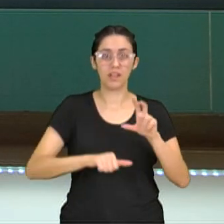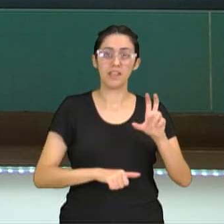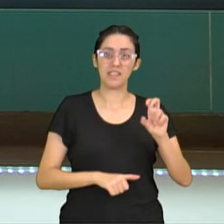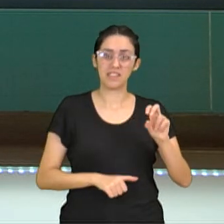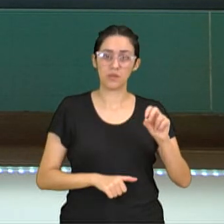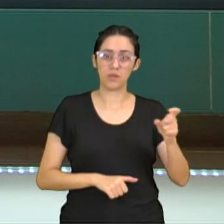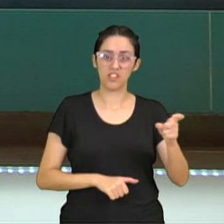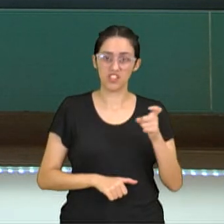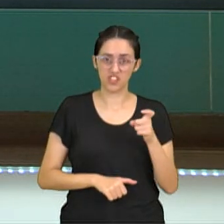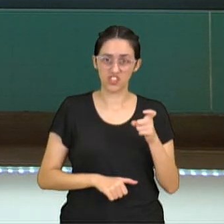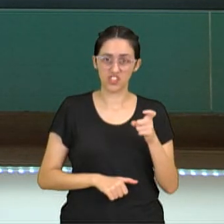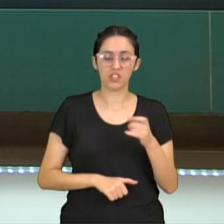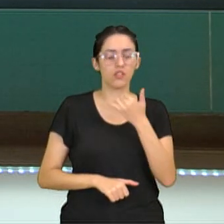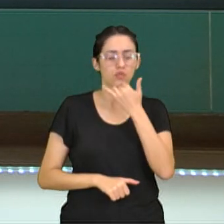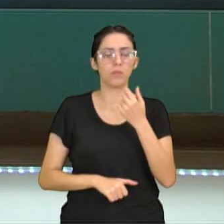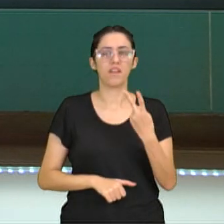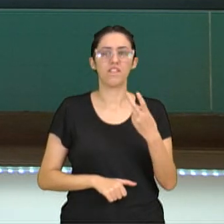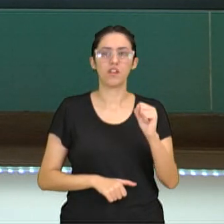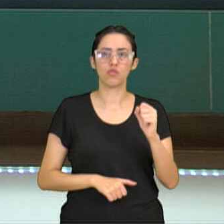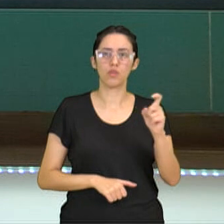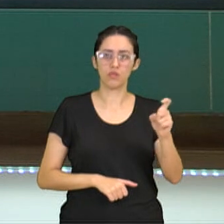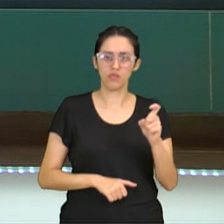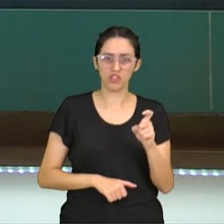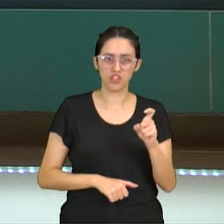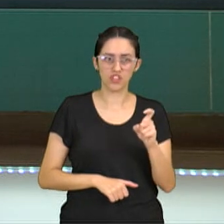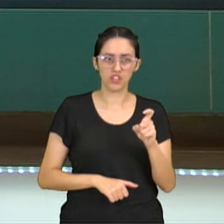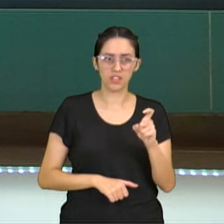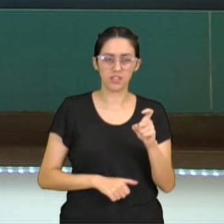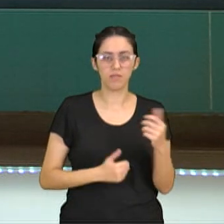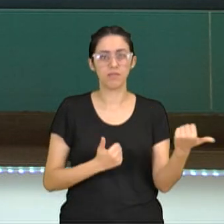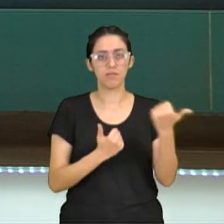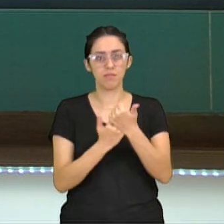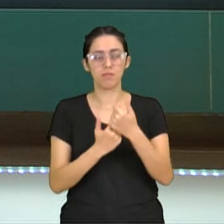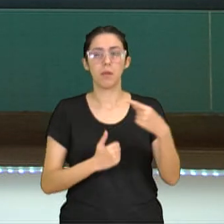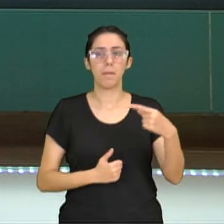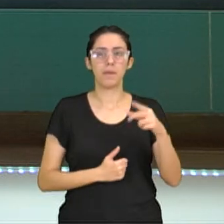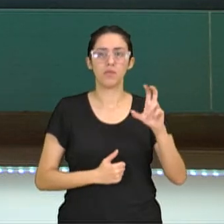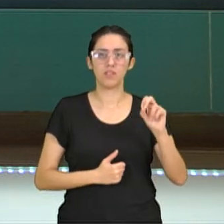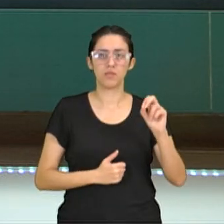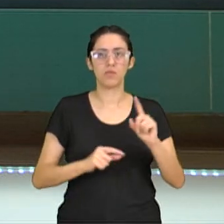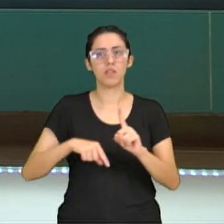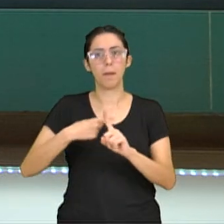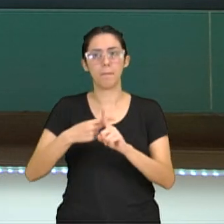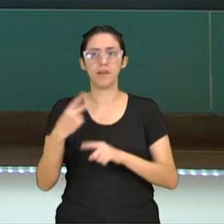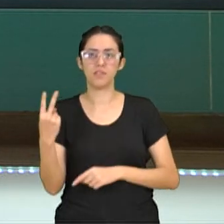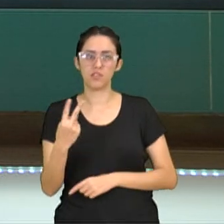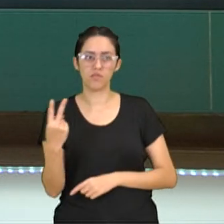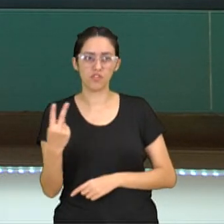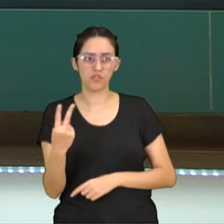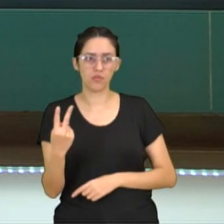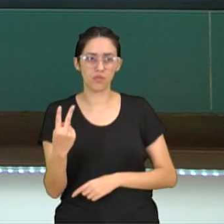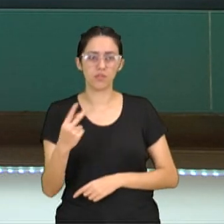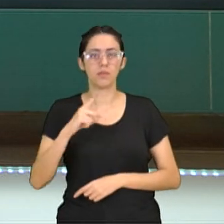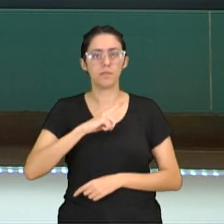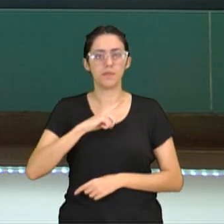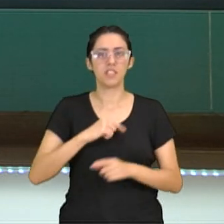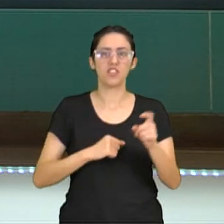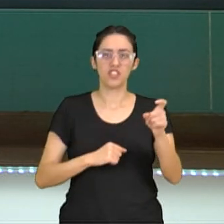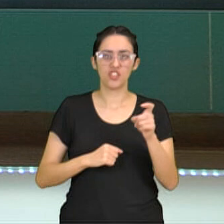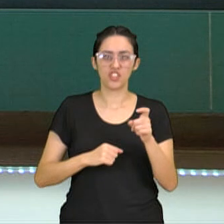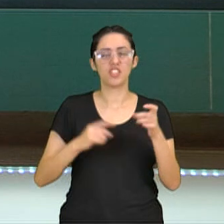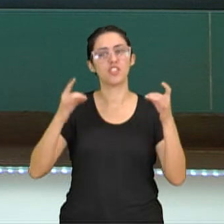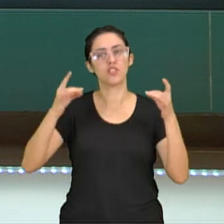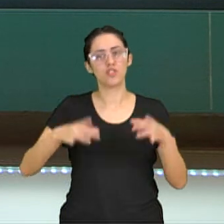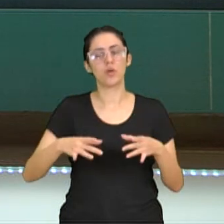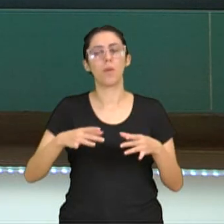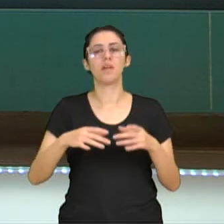isso, ou 28x por menos 50 mais 22. E eu coloco em evidência, ó, aqui eu coloco x, sobra x